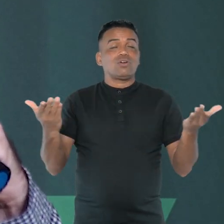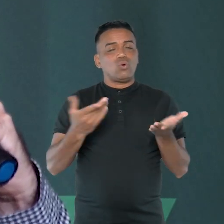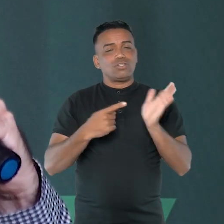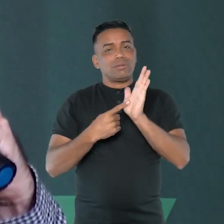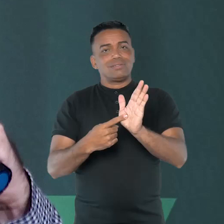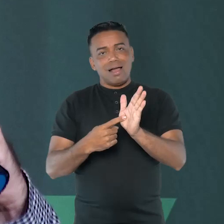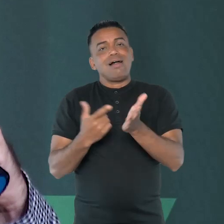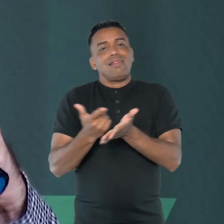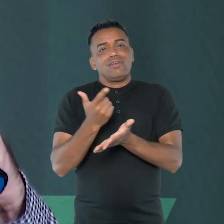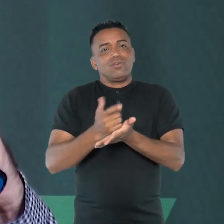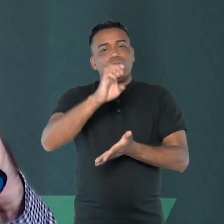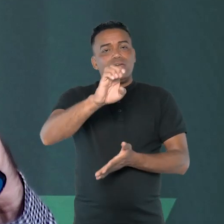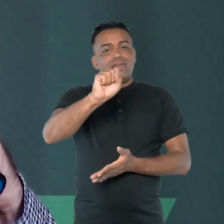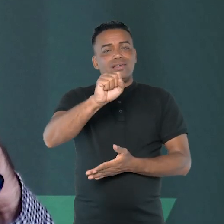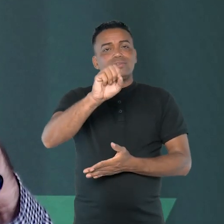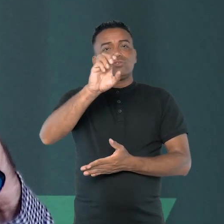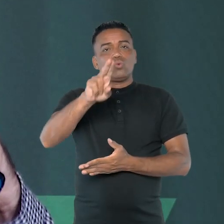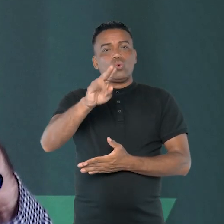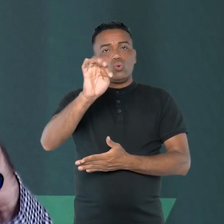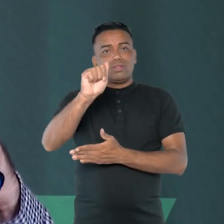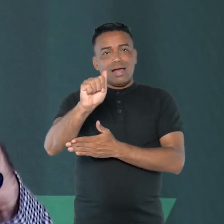O Escutador, essa história